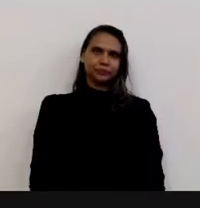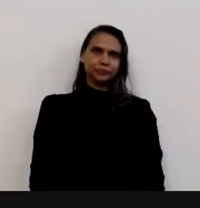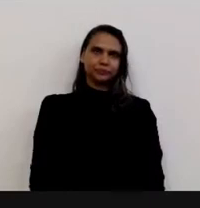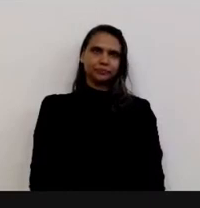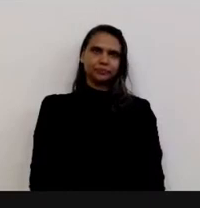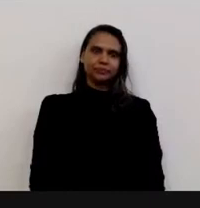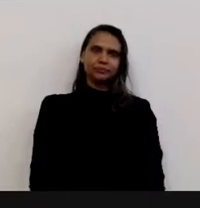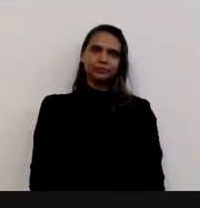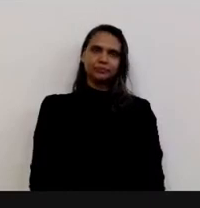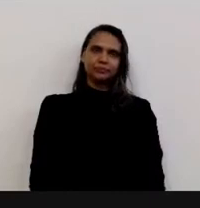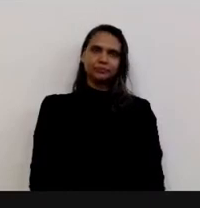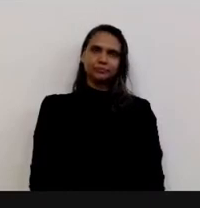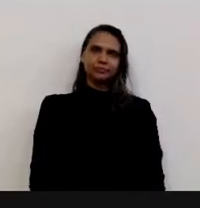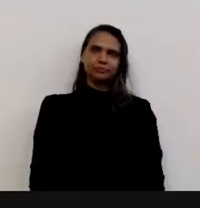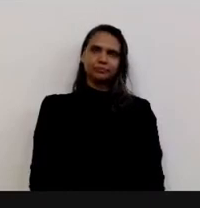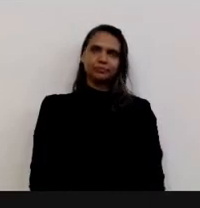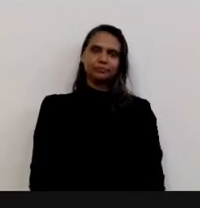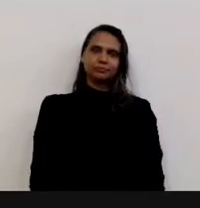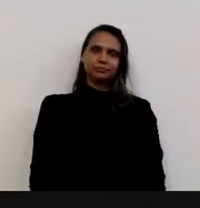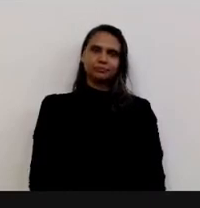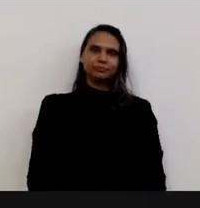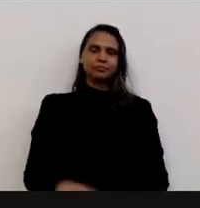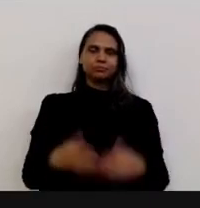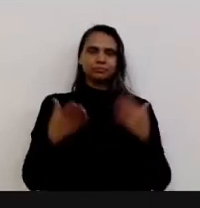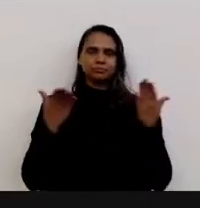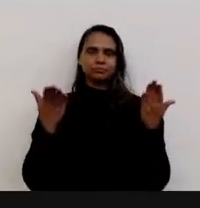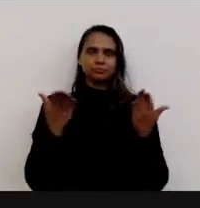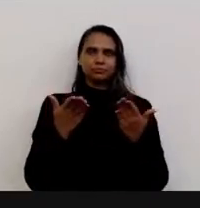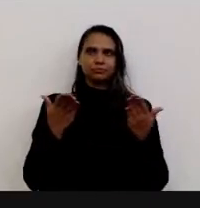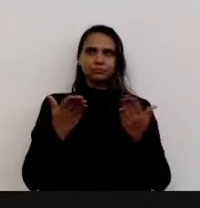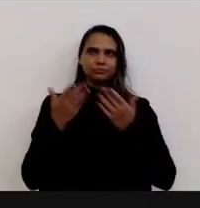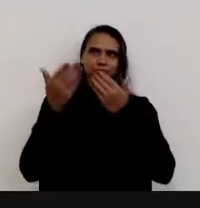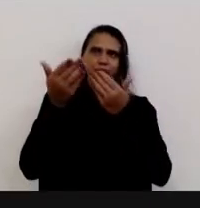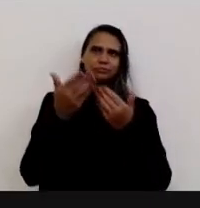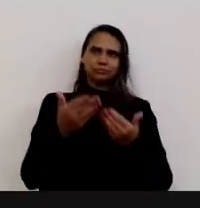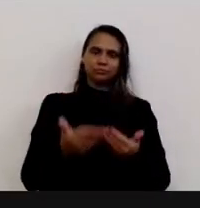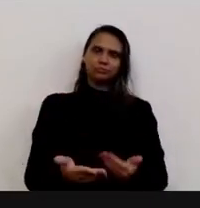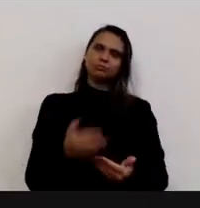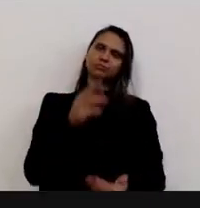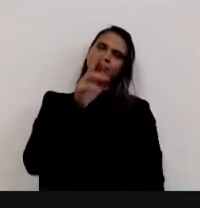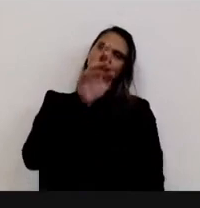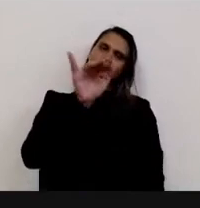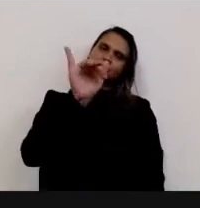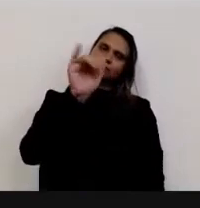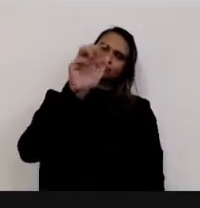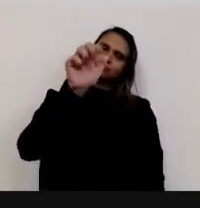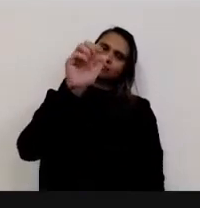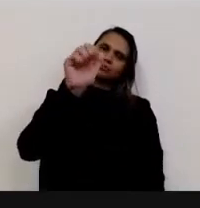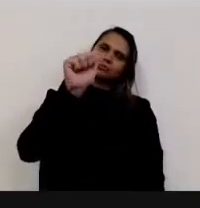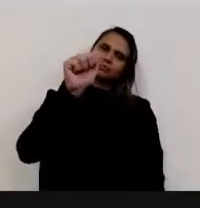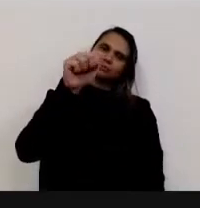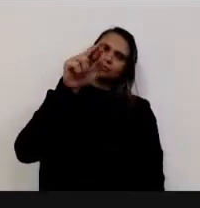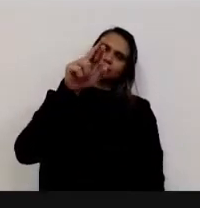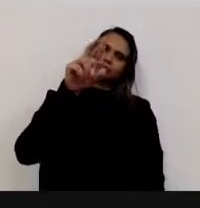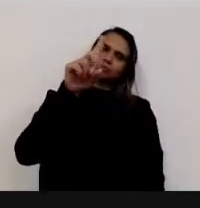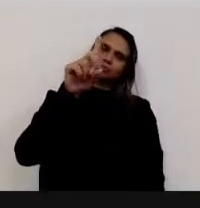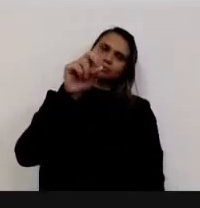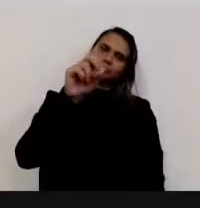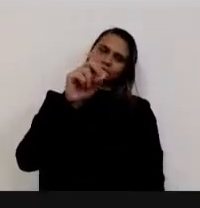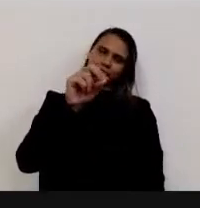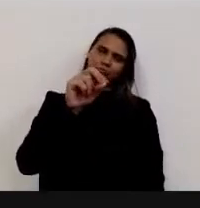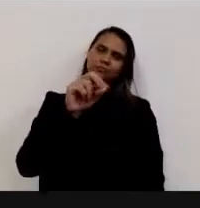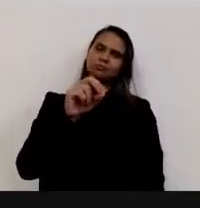Na sequência, eu gostaria de convidar o Ricardo Modesto Vieira para apresentar o trabalho Transcrição Automática